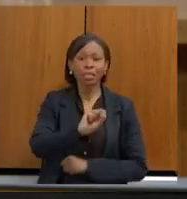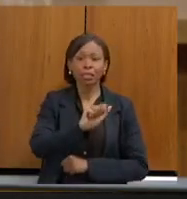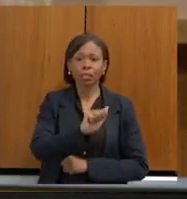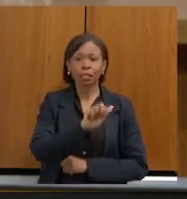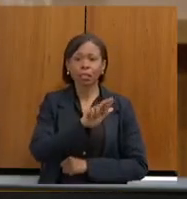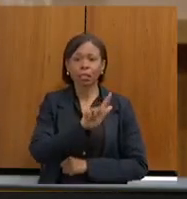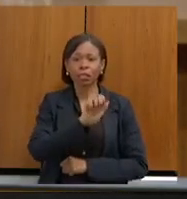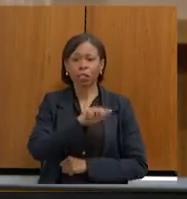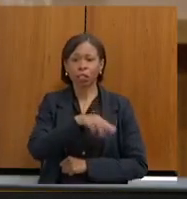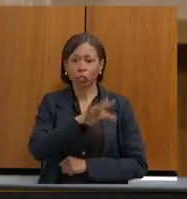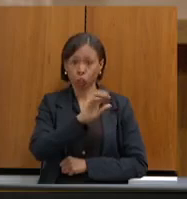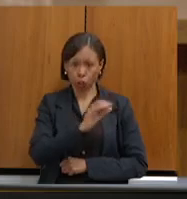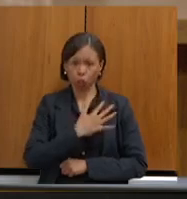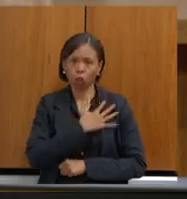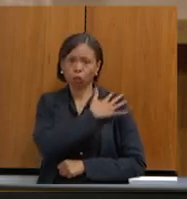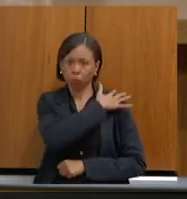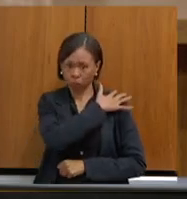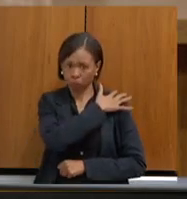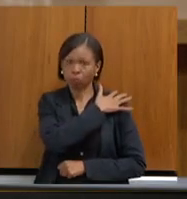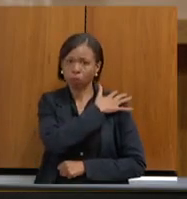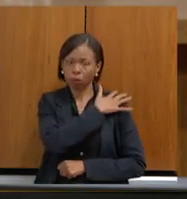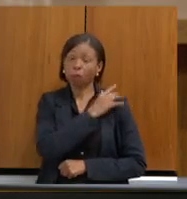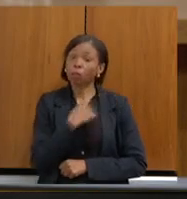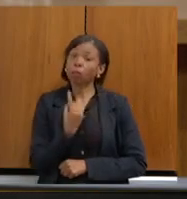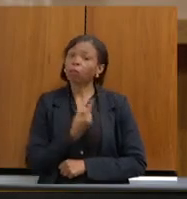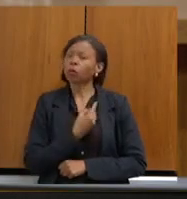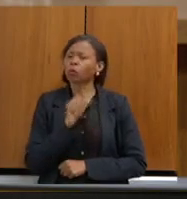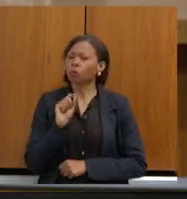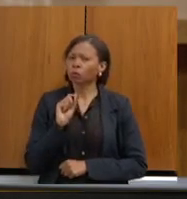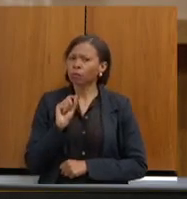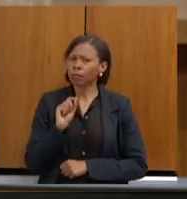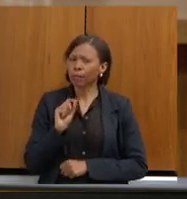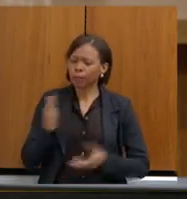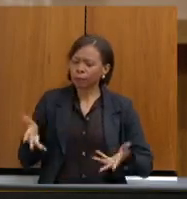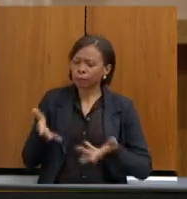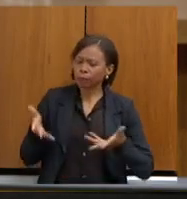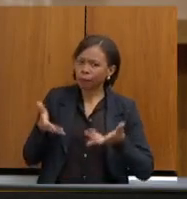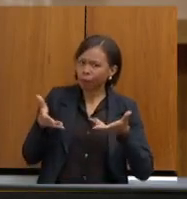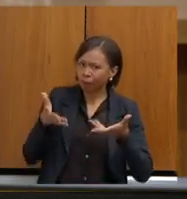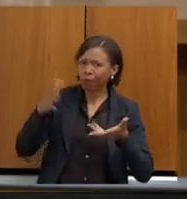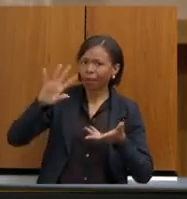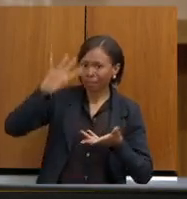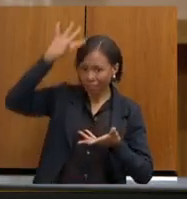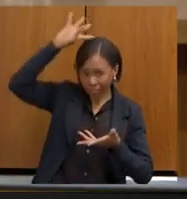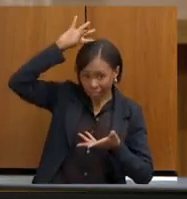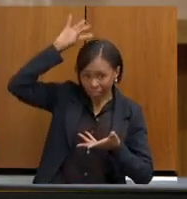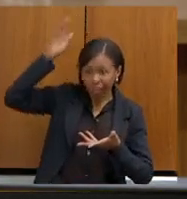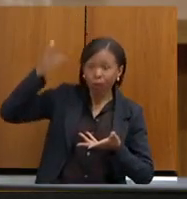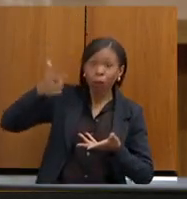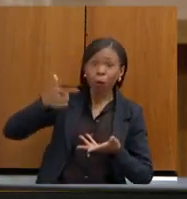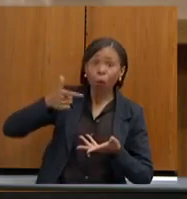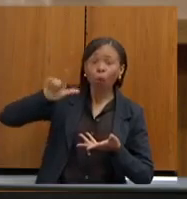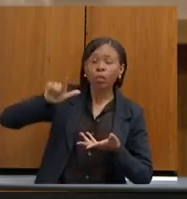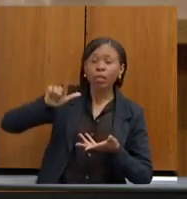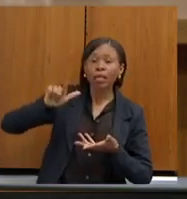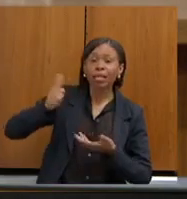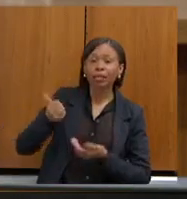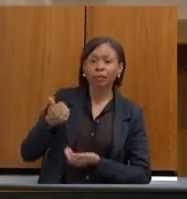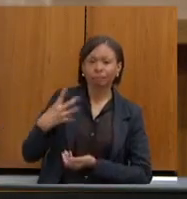estamos levando o corpo de bombeiros para novas 14 cidades